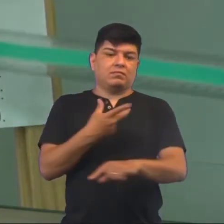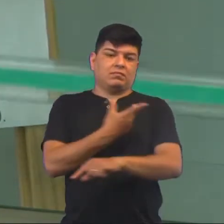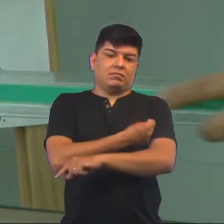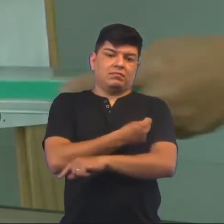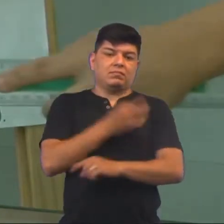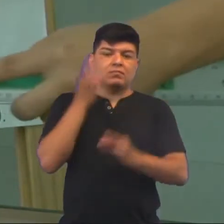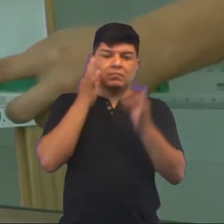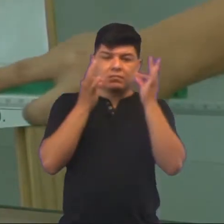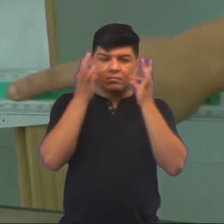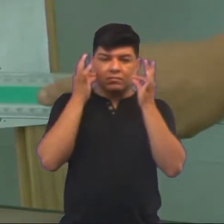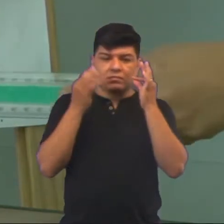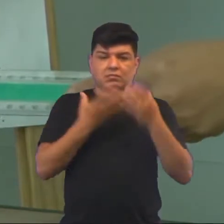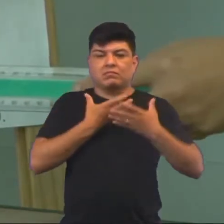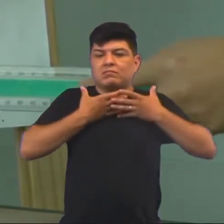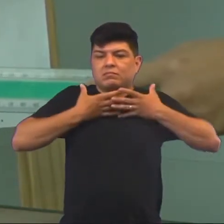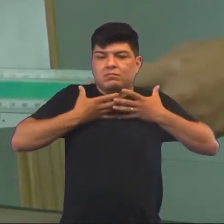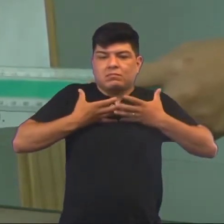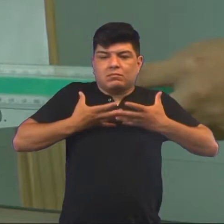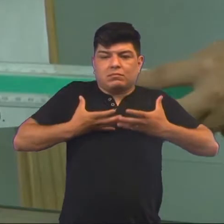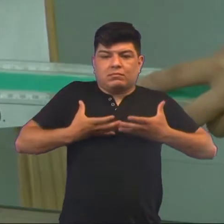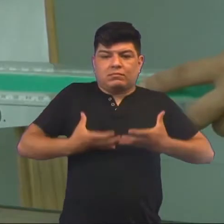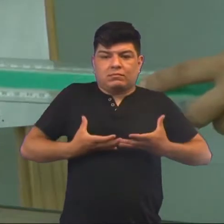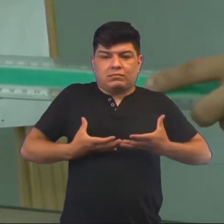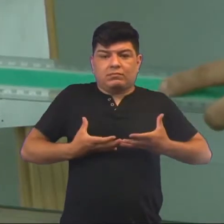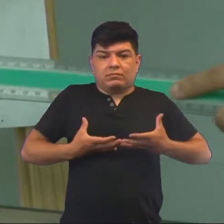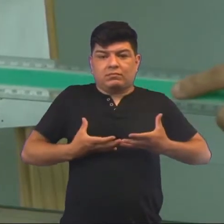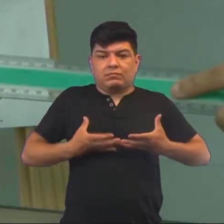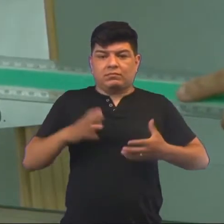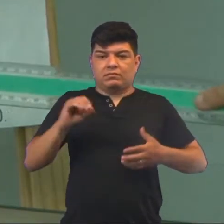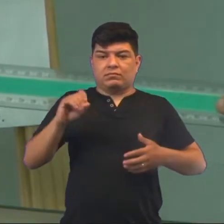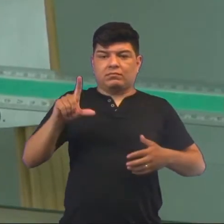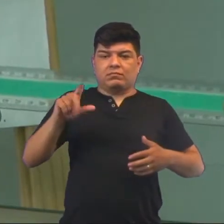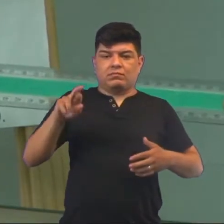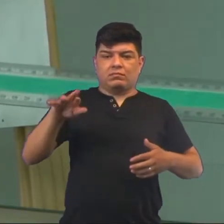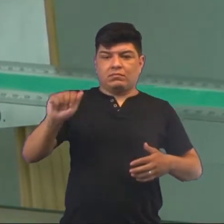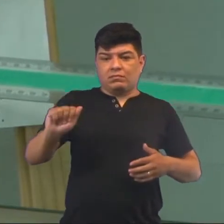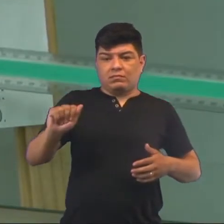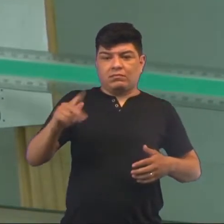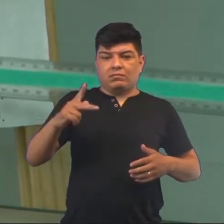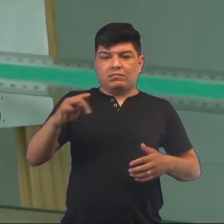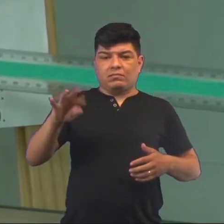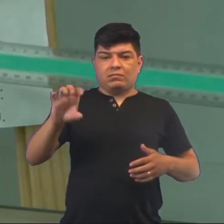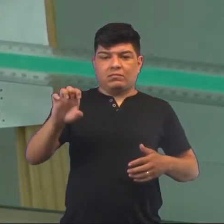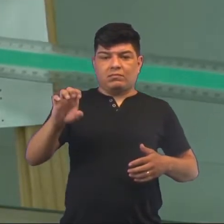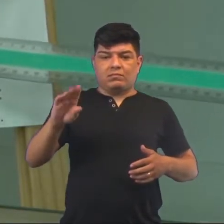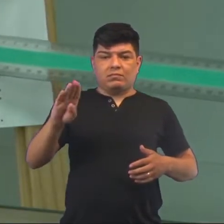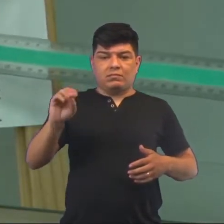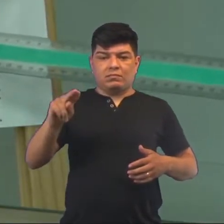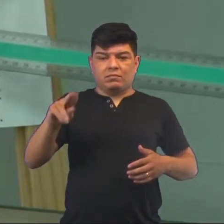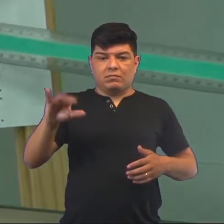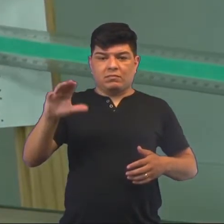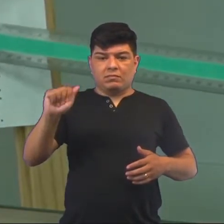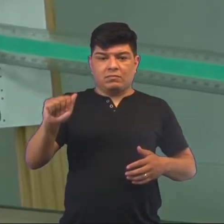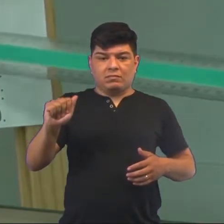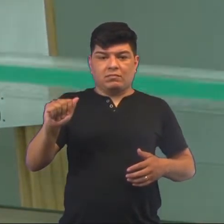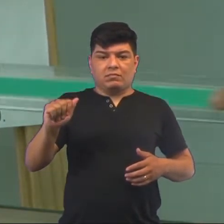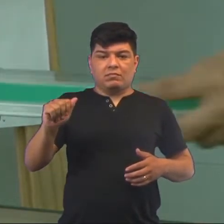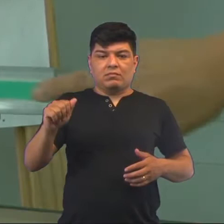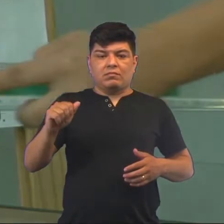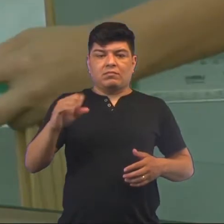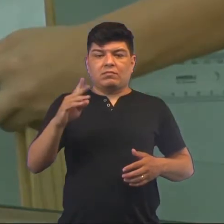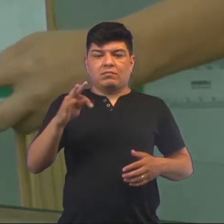Desenvolveram-se também vacinas contra sarampo, cachumba, cólera, peste bubônica,